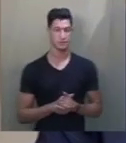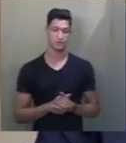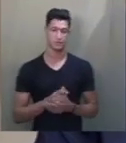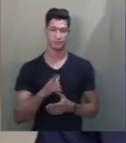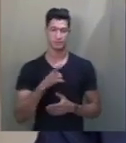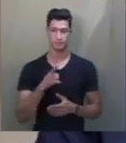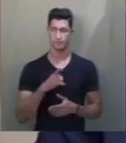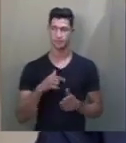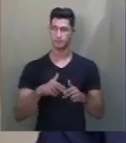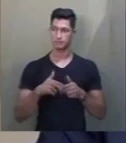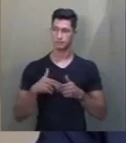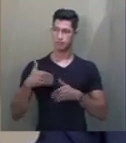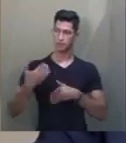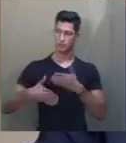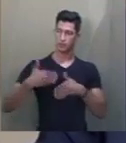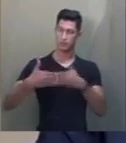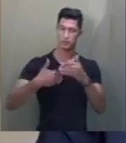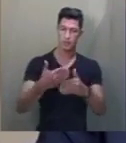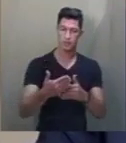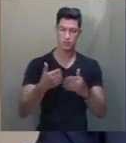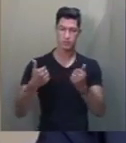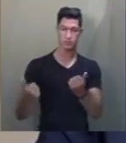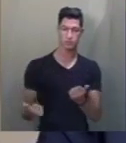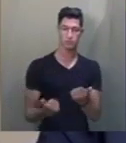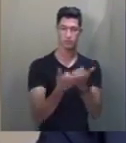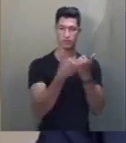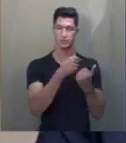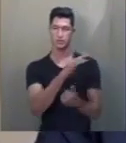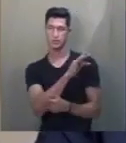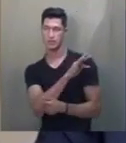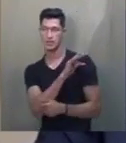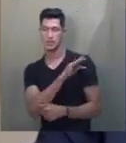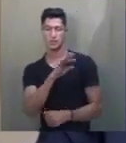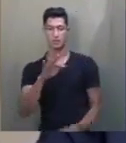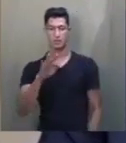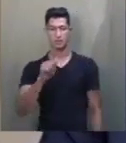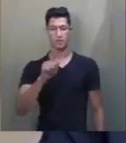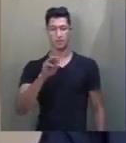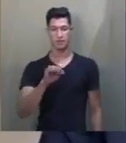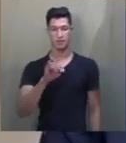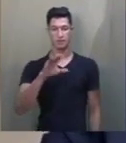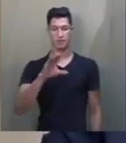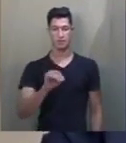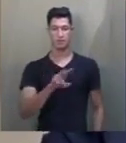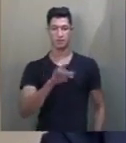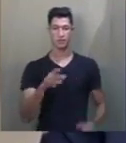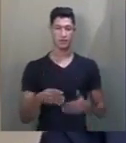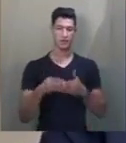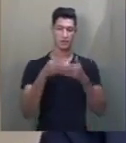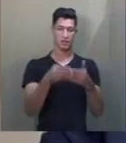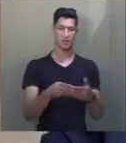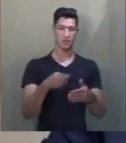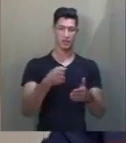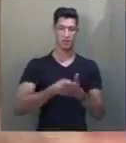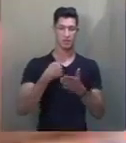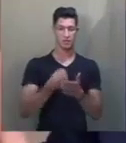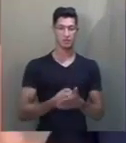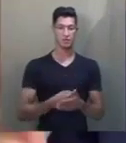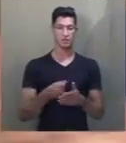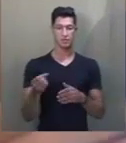instrução dos processos, não é? Um suporte técnico, fático, que vai levar à autuação, né? Não